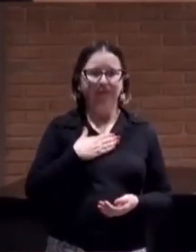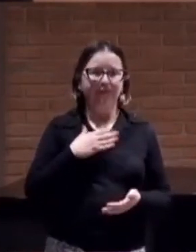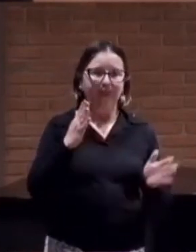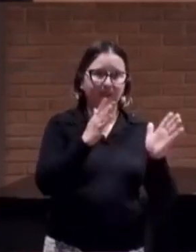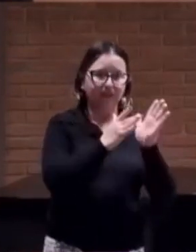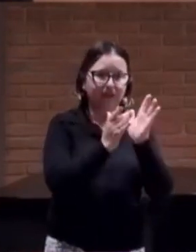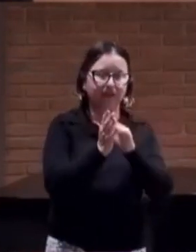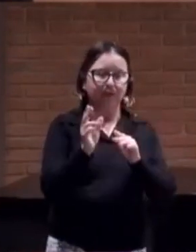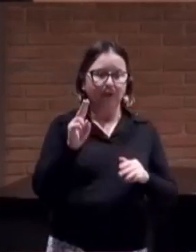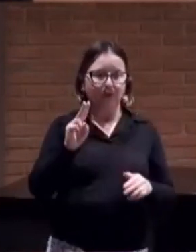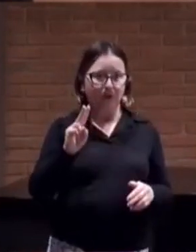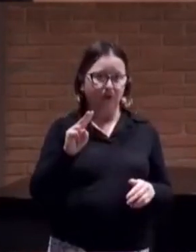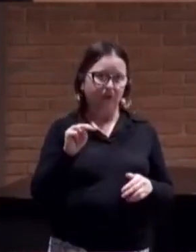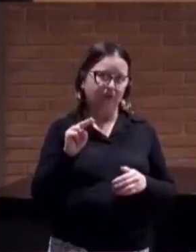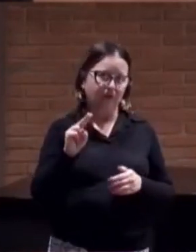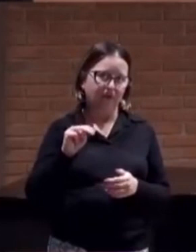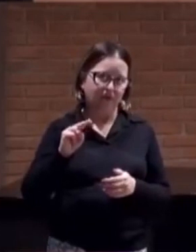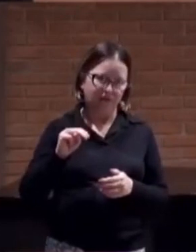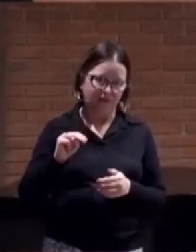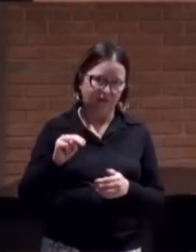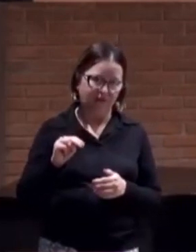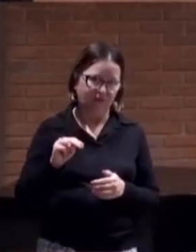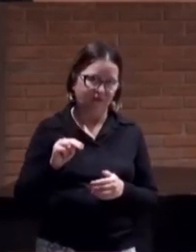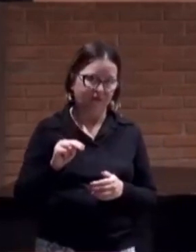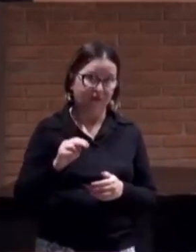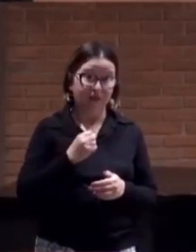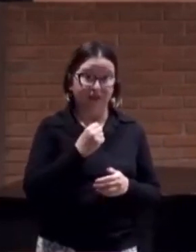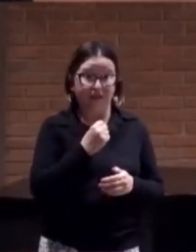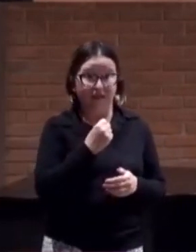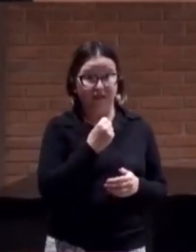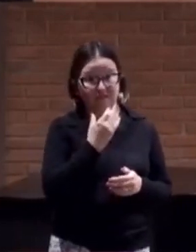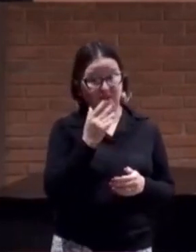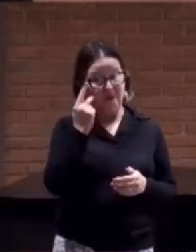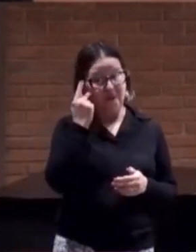Jesus nunca foi palatável para a religião.